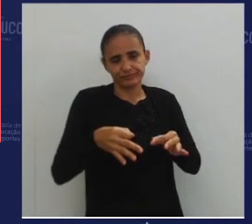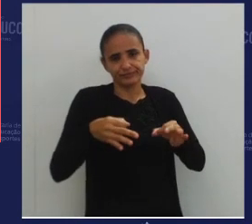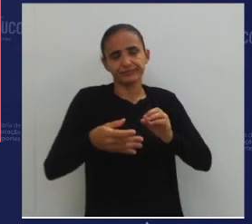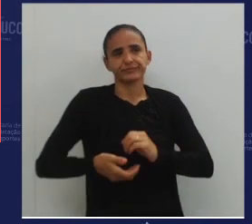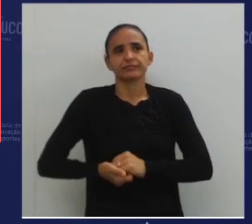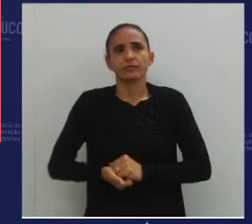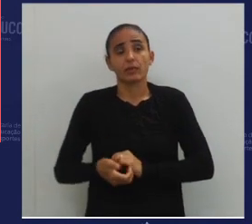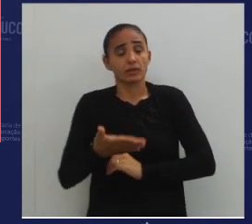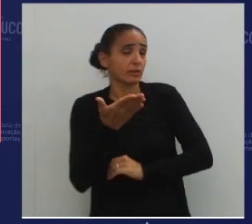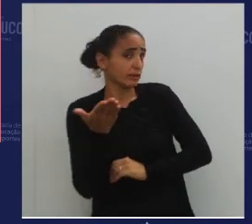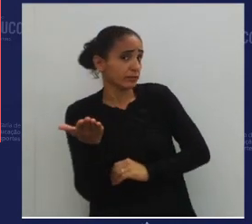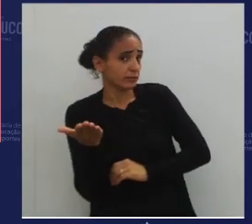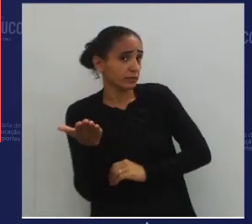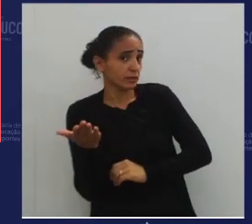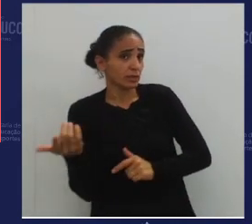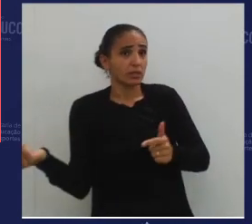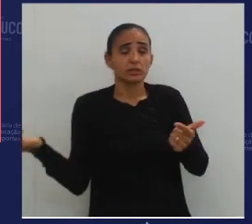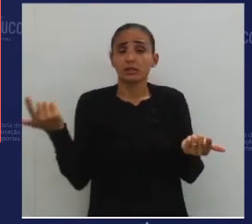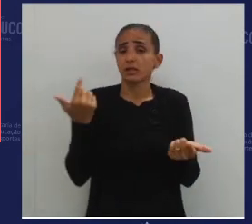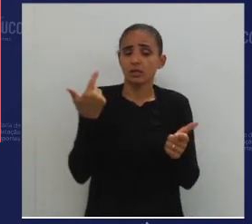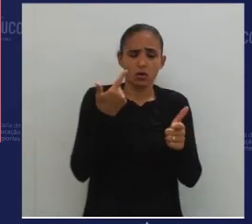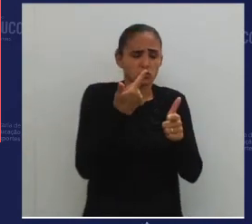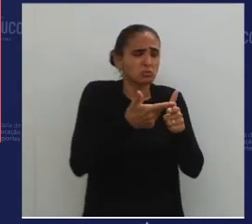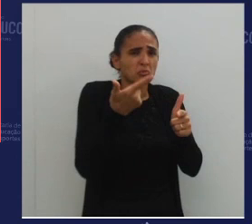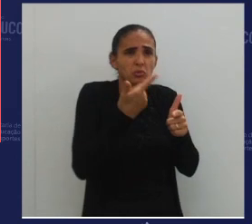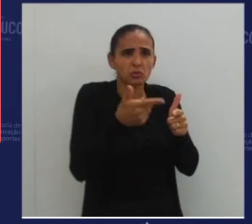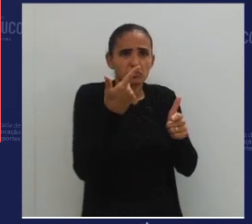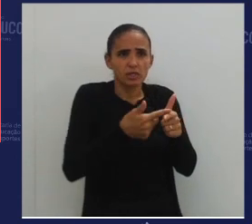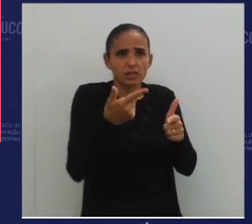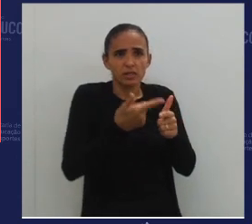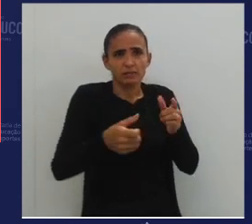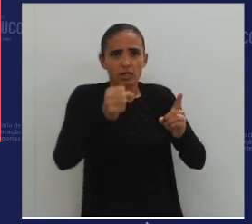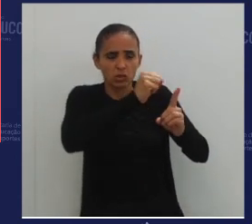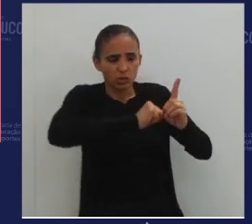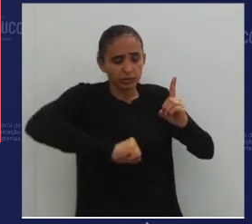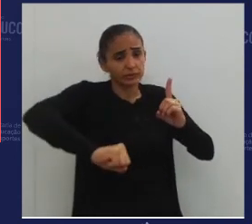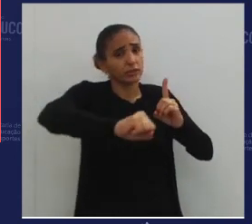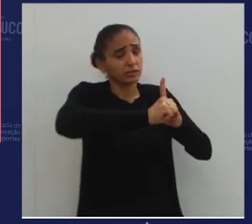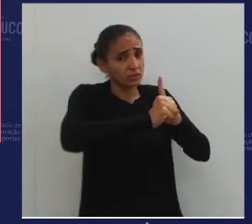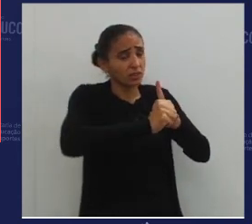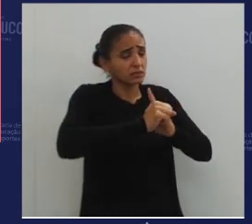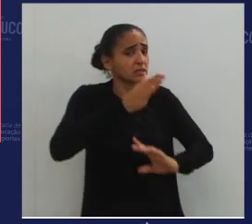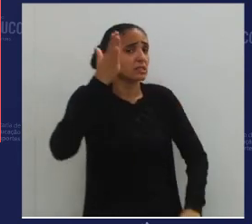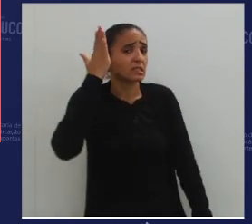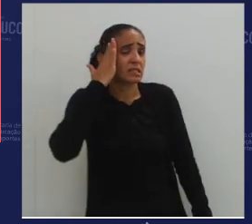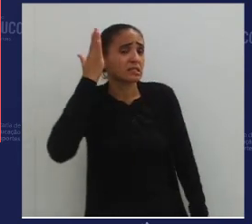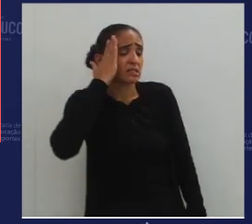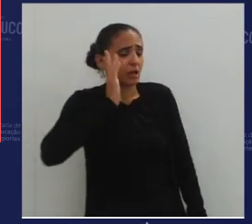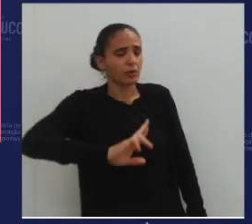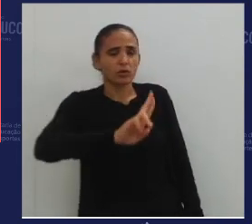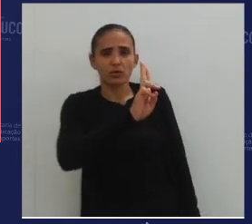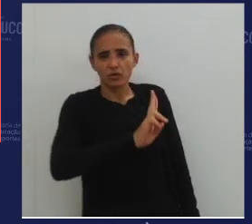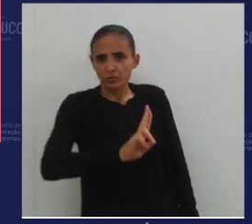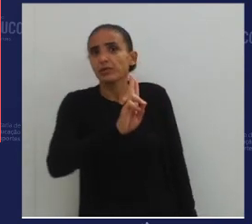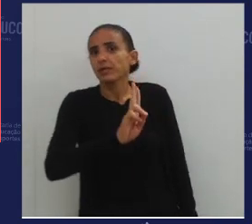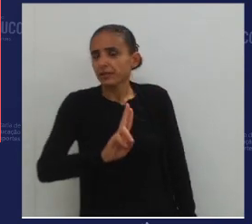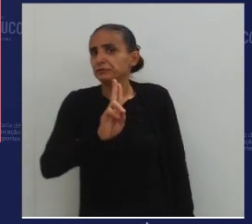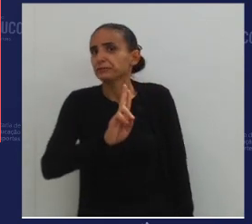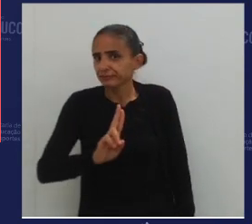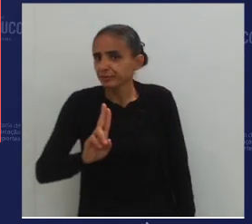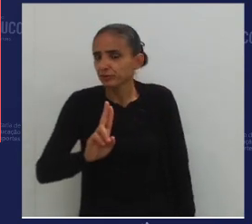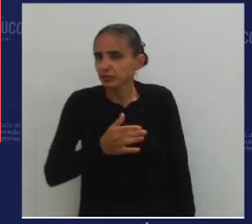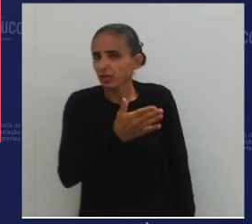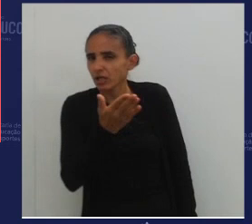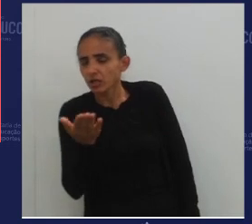certo. Então, quando se conhece a droga, como se sabe como ela é usada,